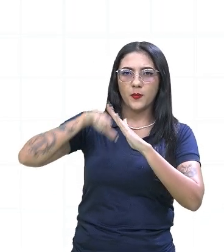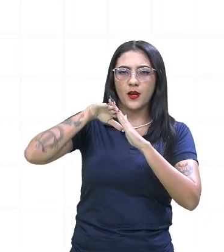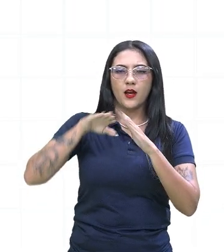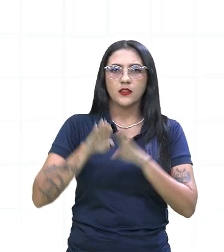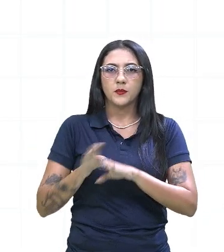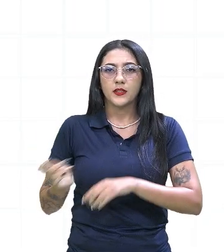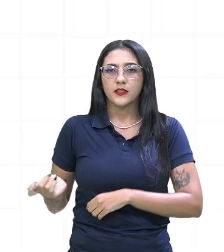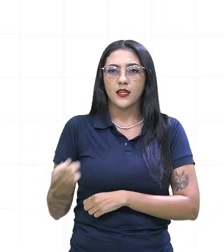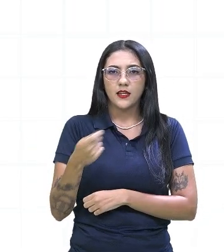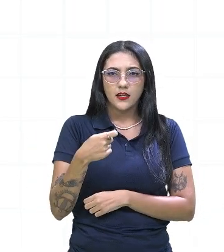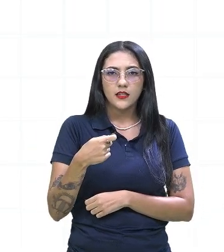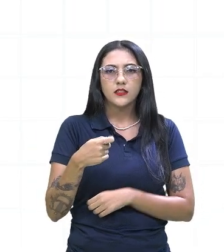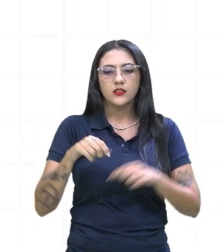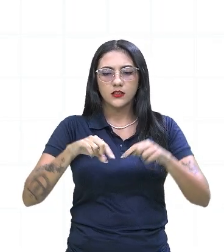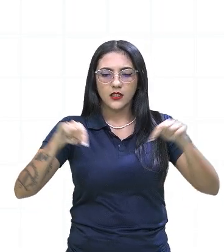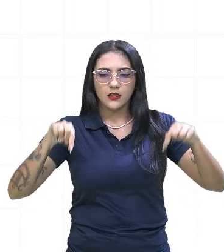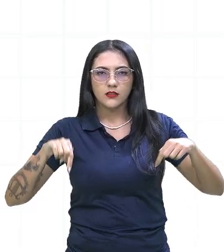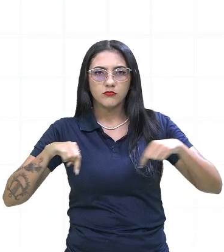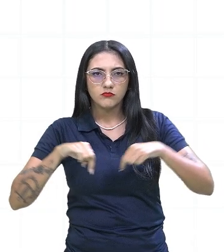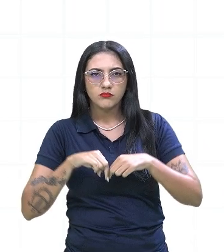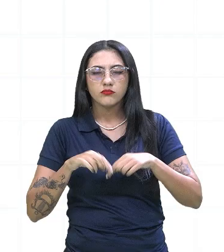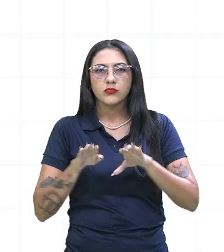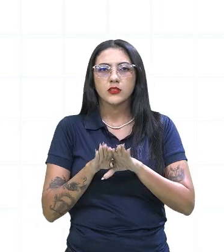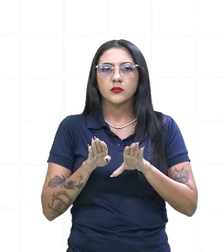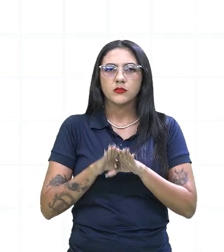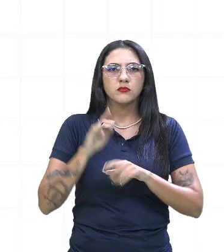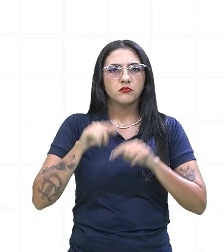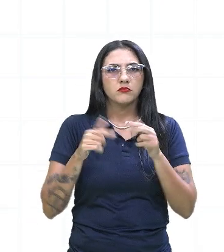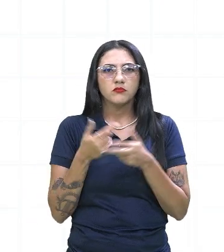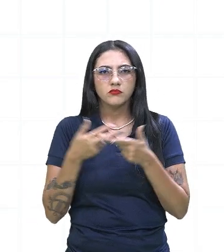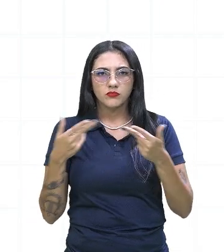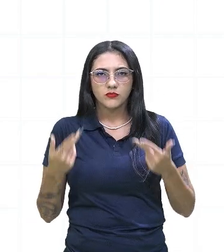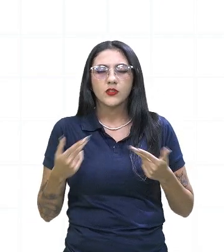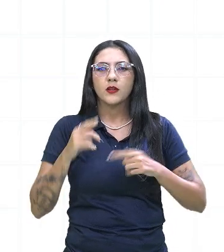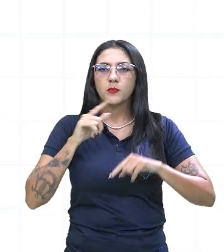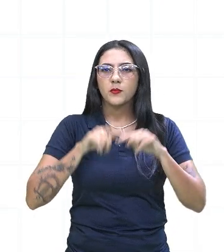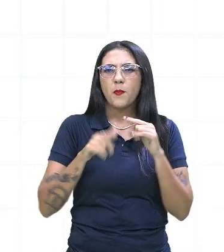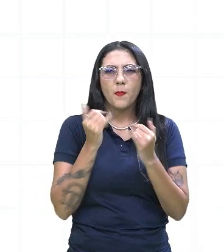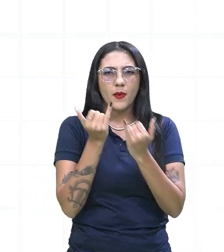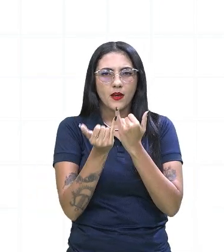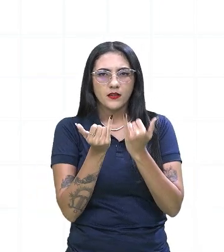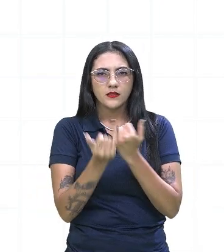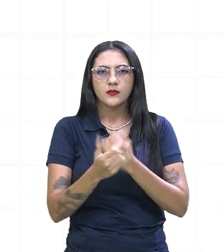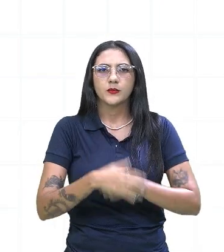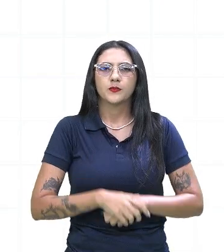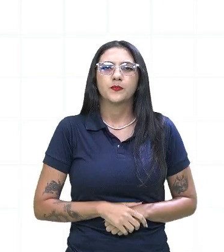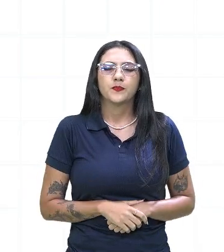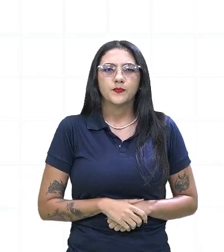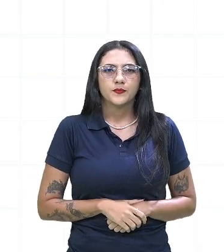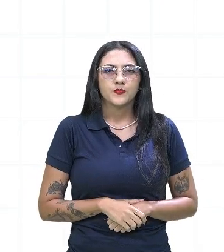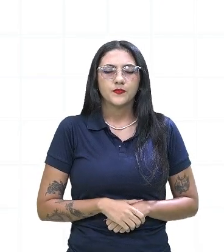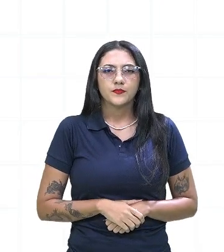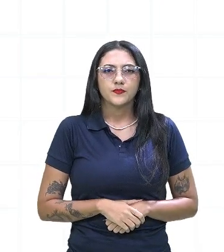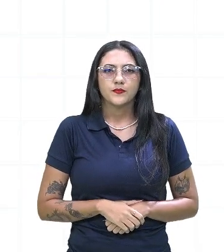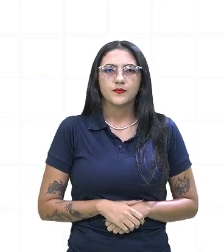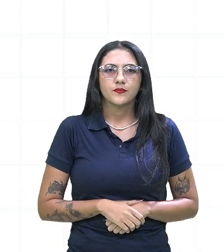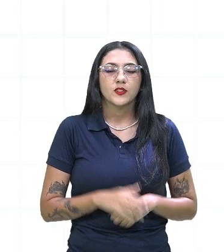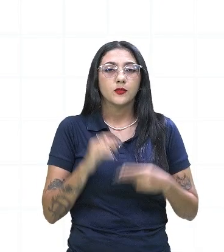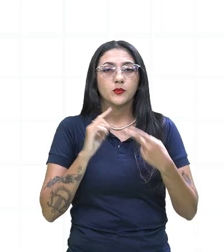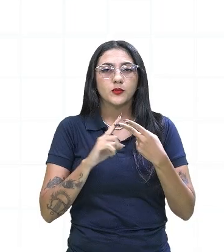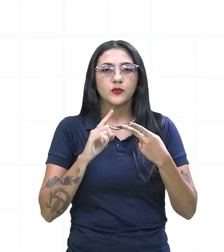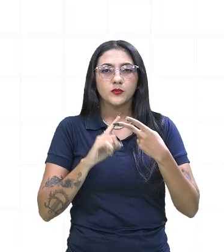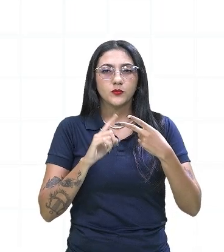tênis, tênis de mesa, badminton, futevôlei e outros. Quanto aos esportes,